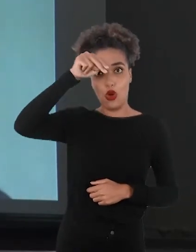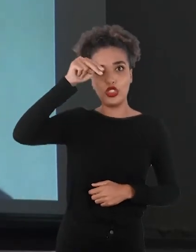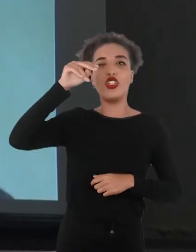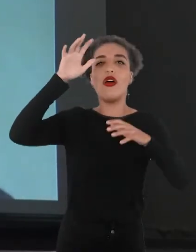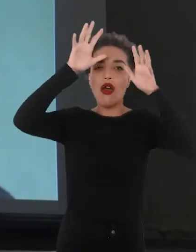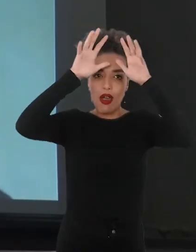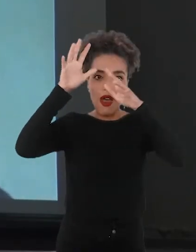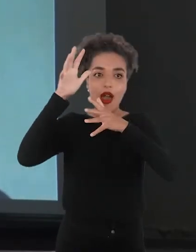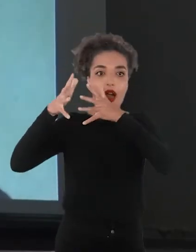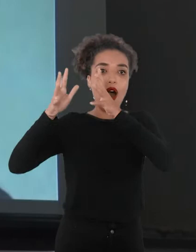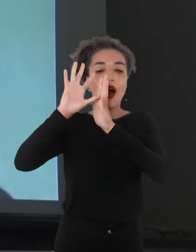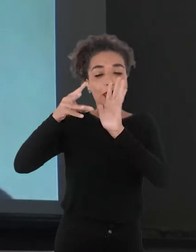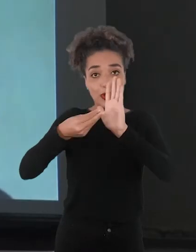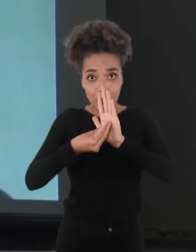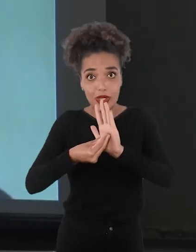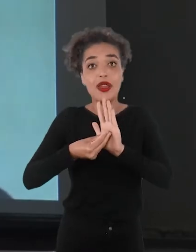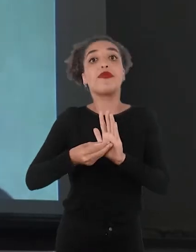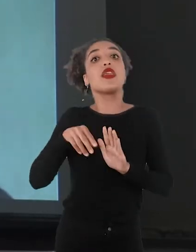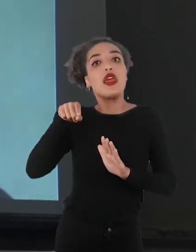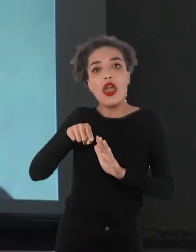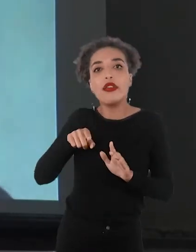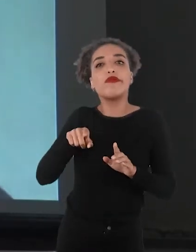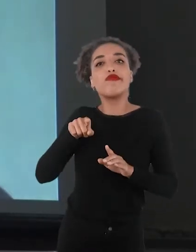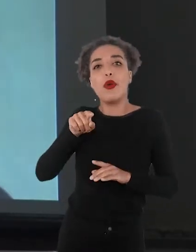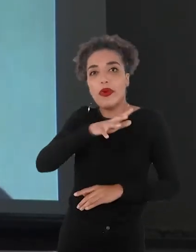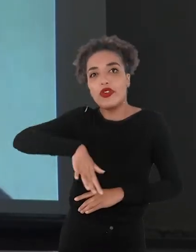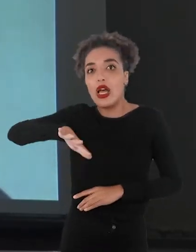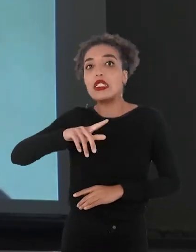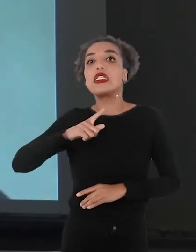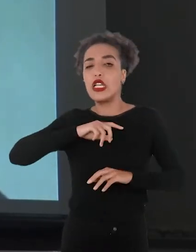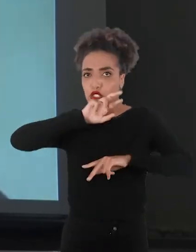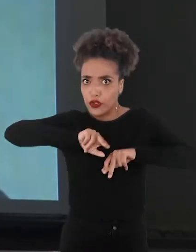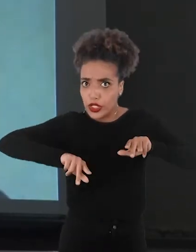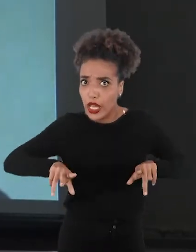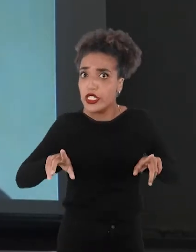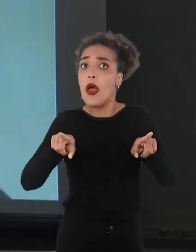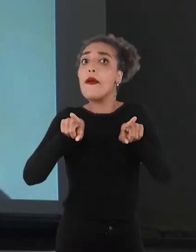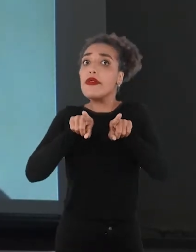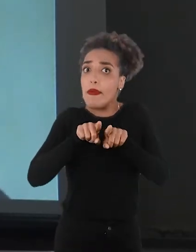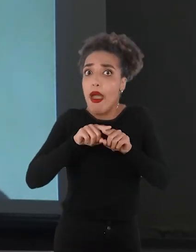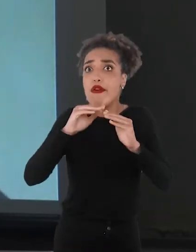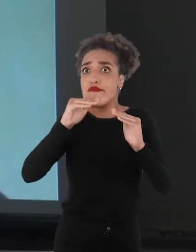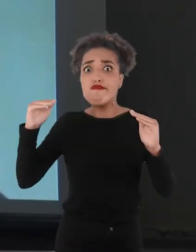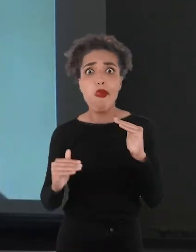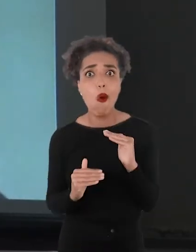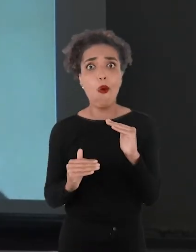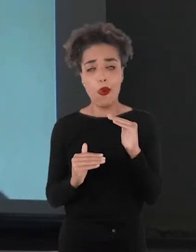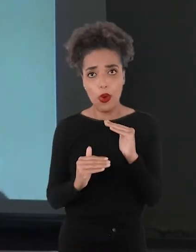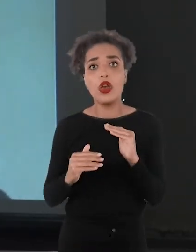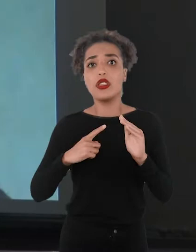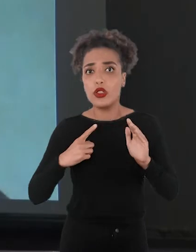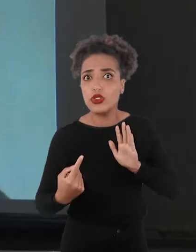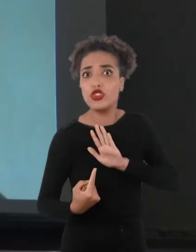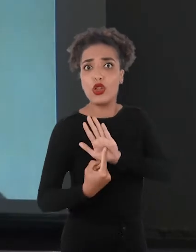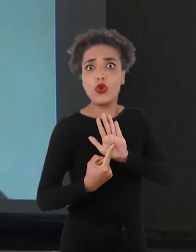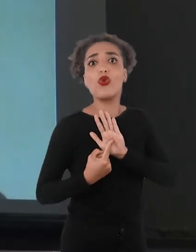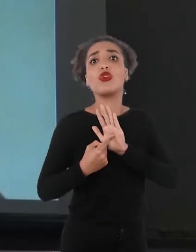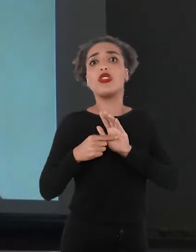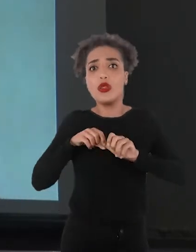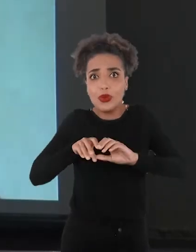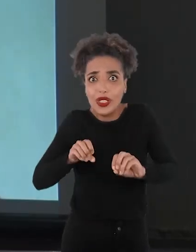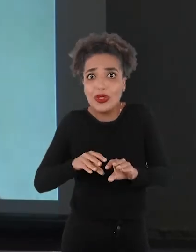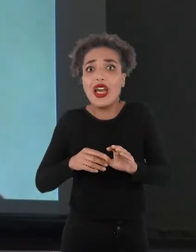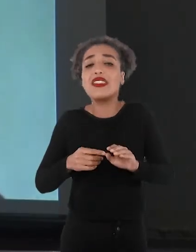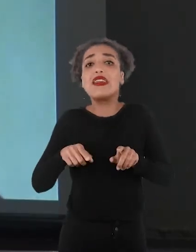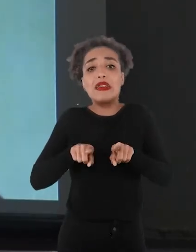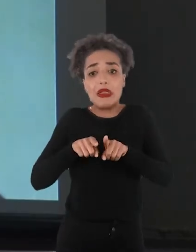uma região que é de grande diversidade e de grande desigualdade também, com indicadores educacionais, indicadores sociais muito